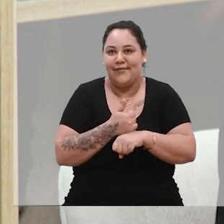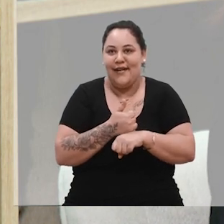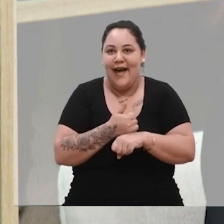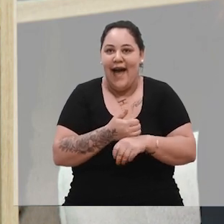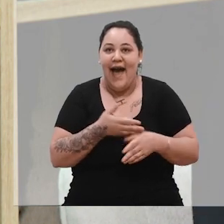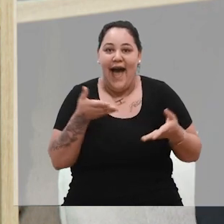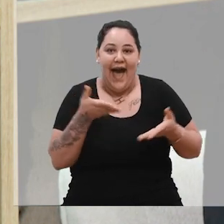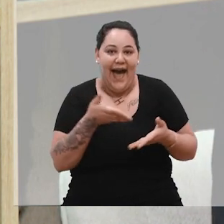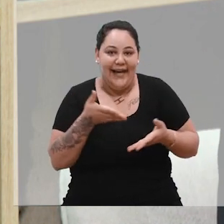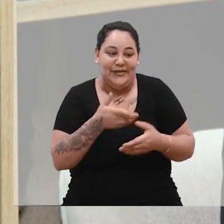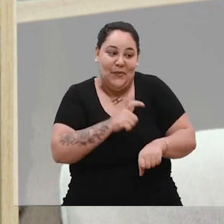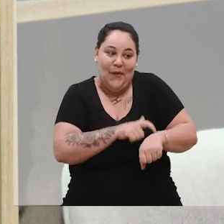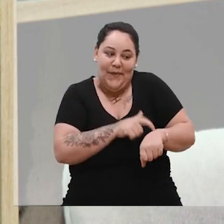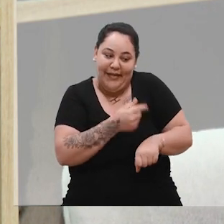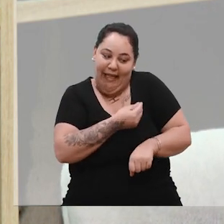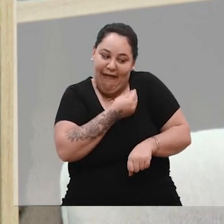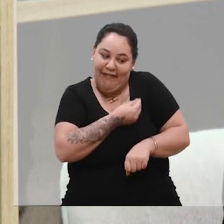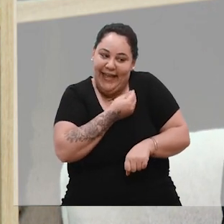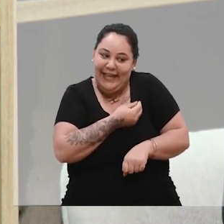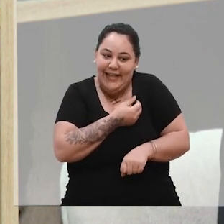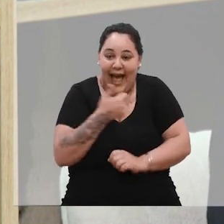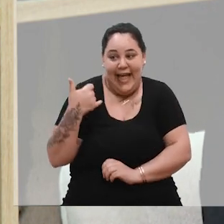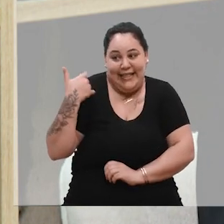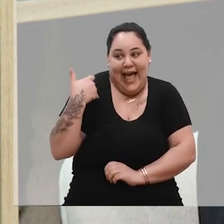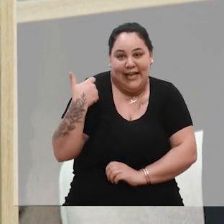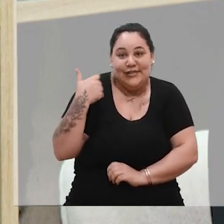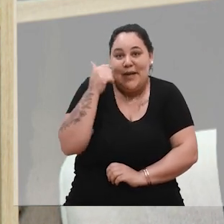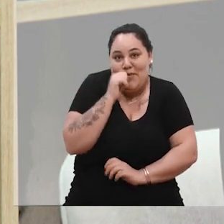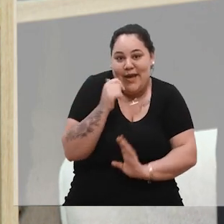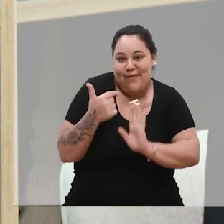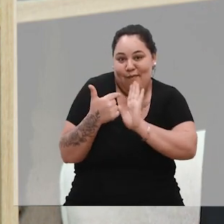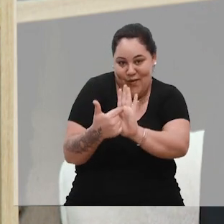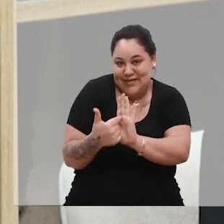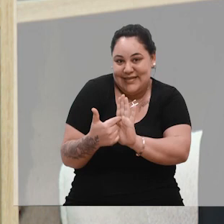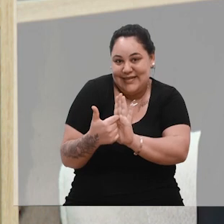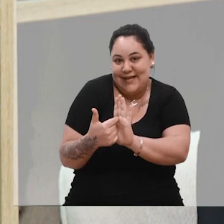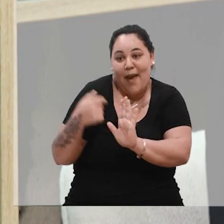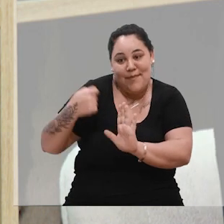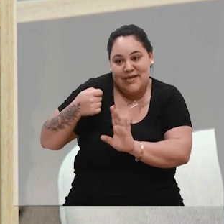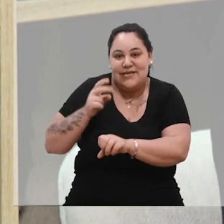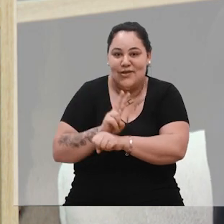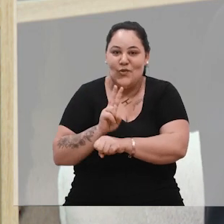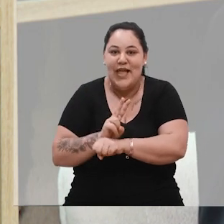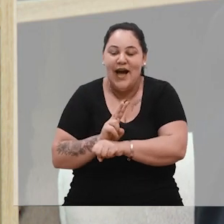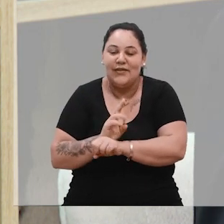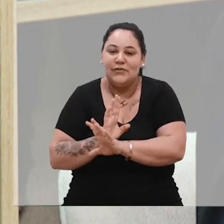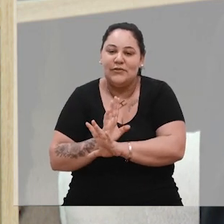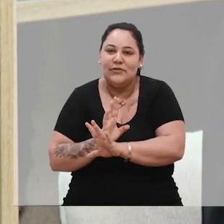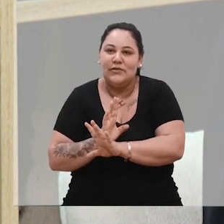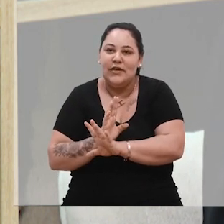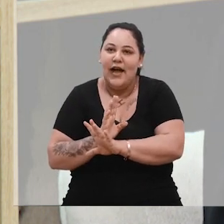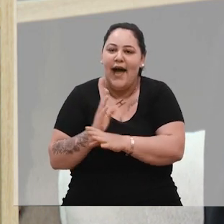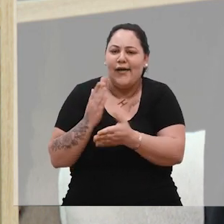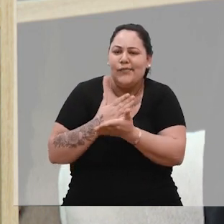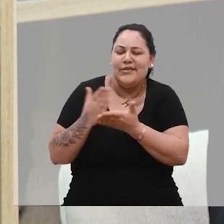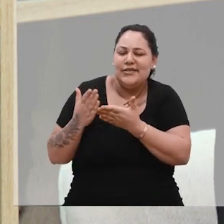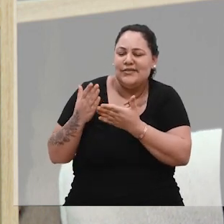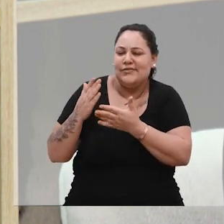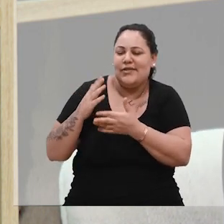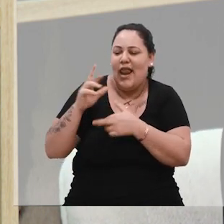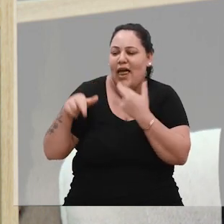vezes, ele aponta e ele diz, precisa ter esse cuidado. A partir disso, que histórias tu ouve a respeito